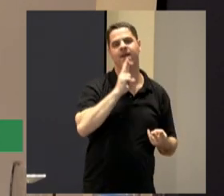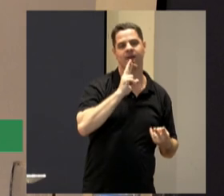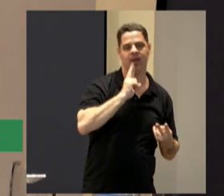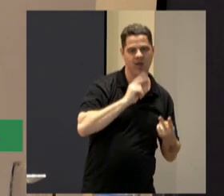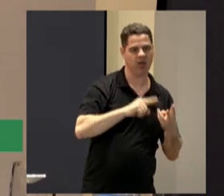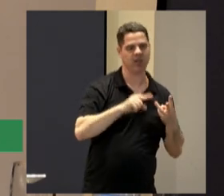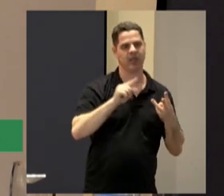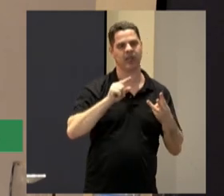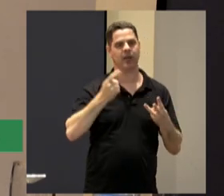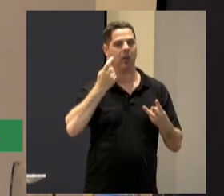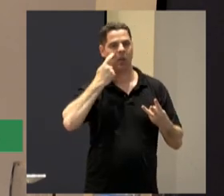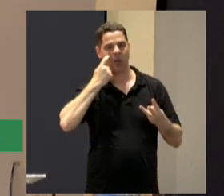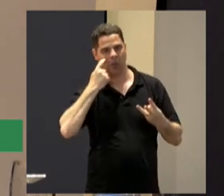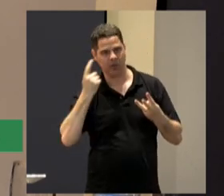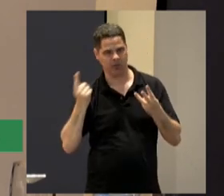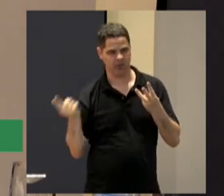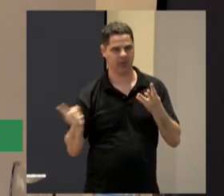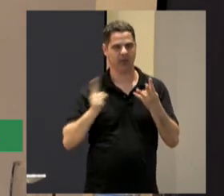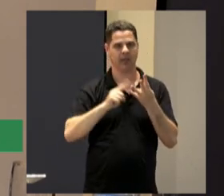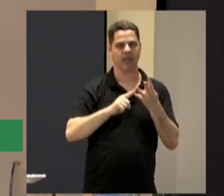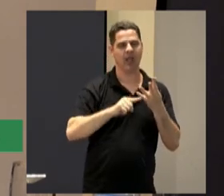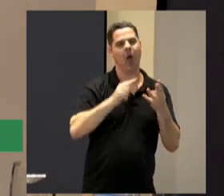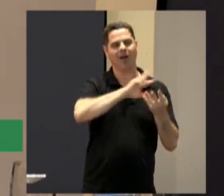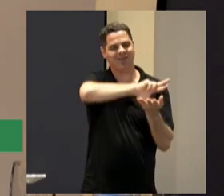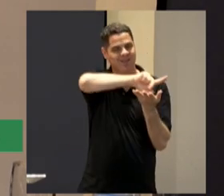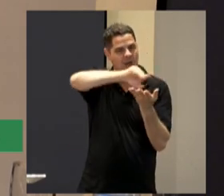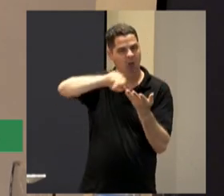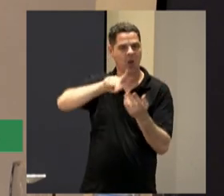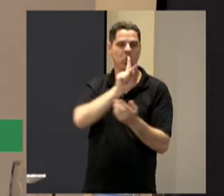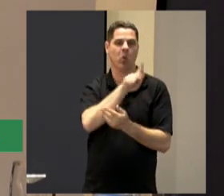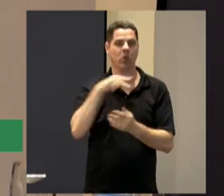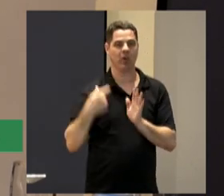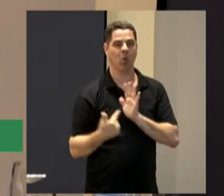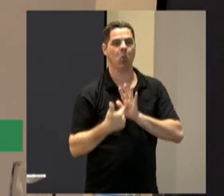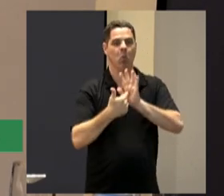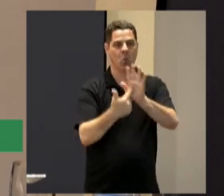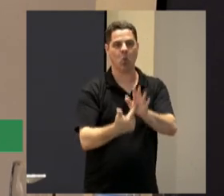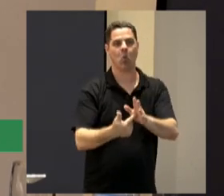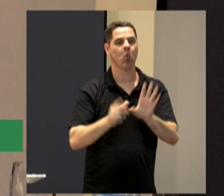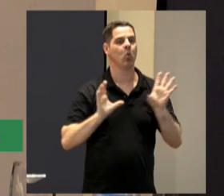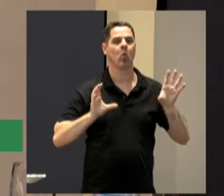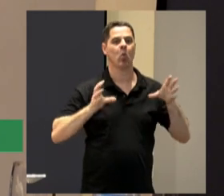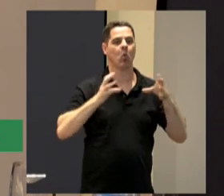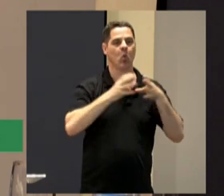professora Geruzzi, professora Nailza e tantos outros professores aqui, nós somos